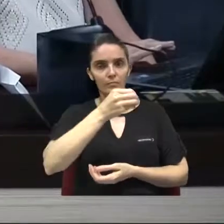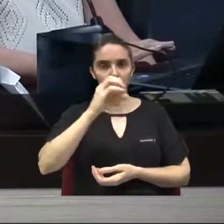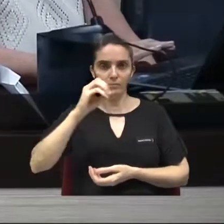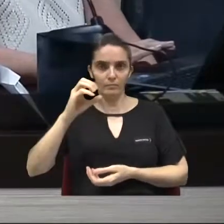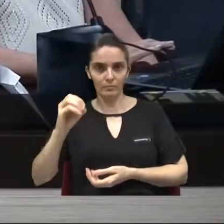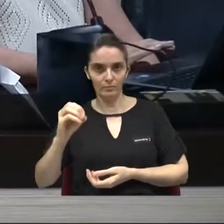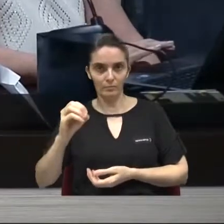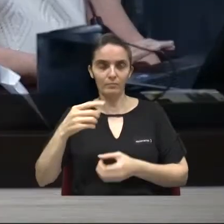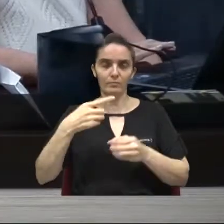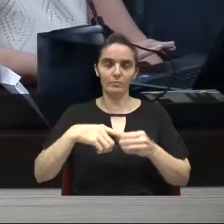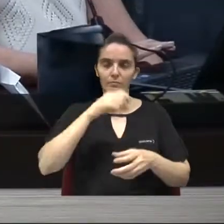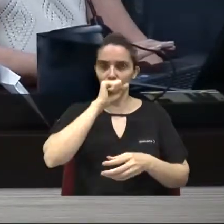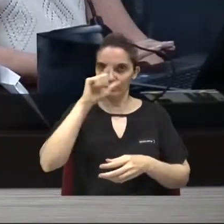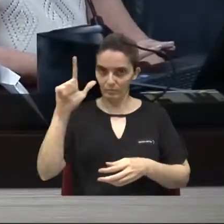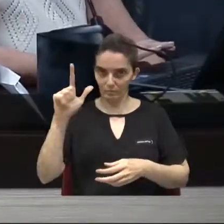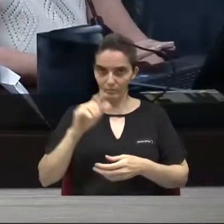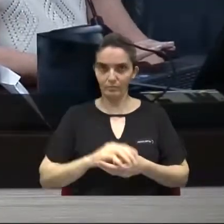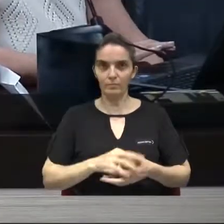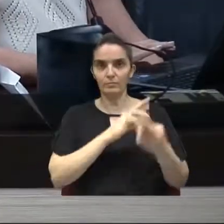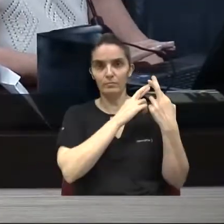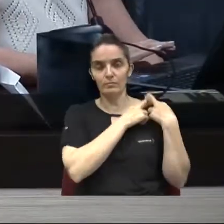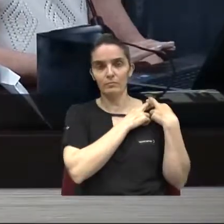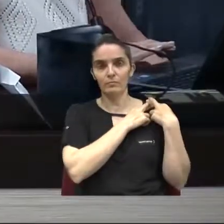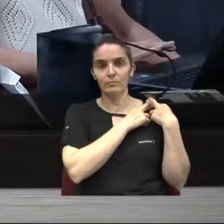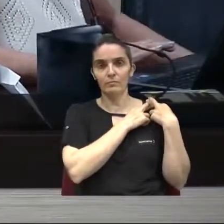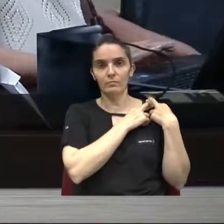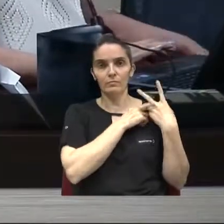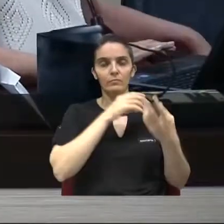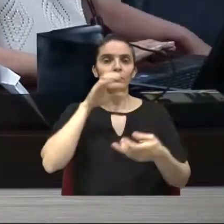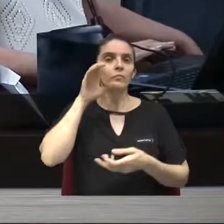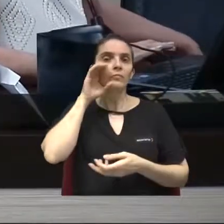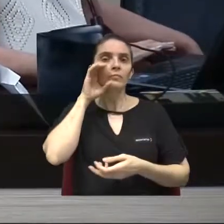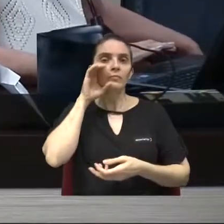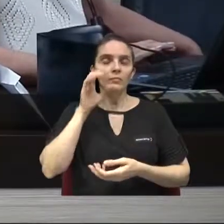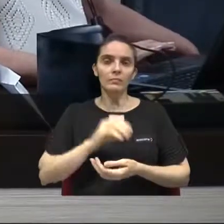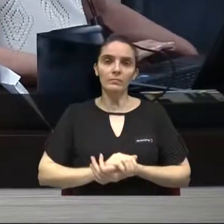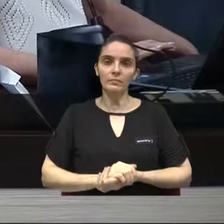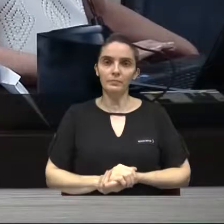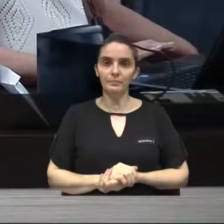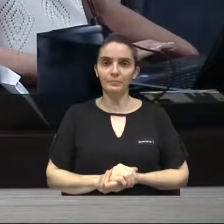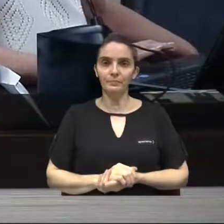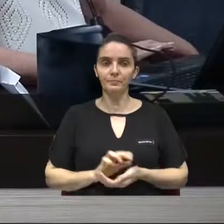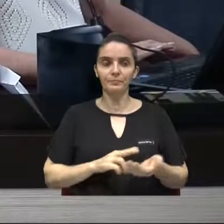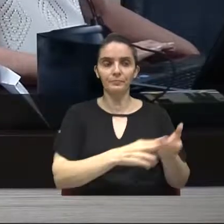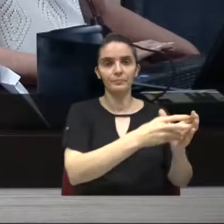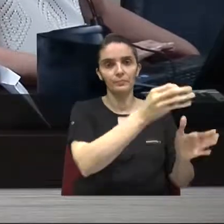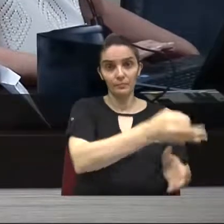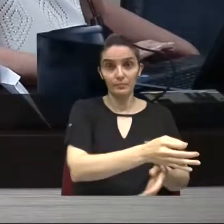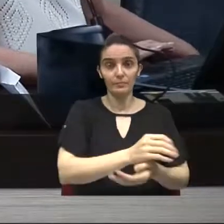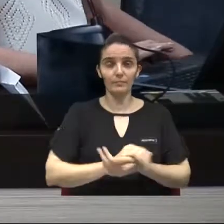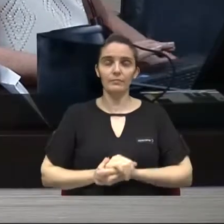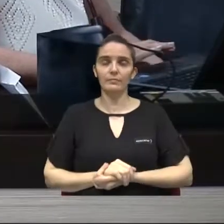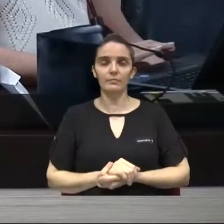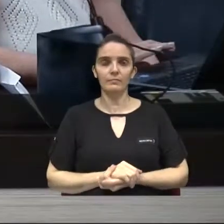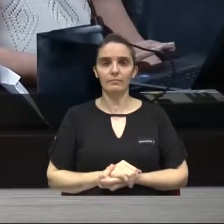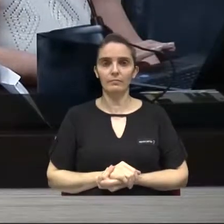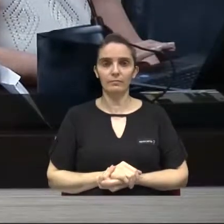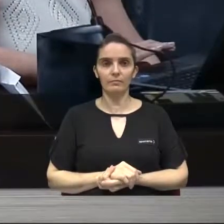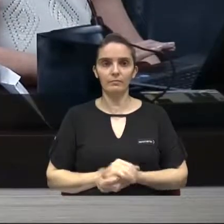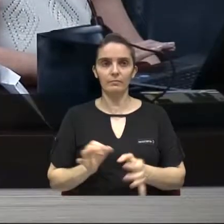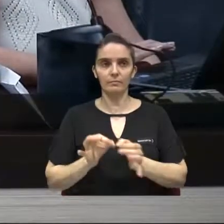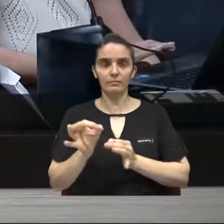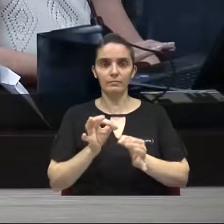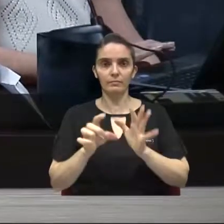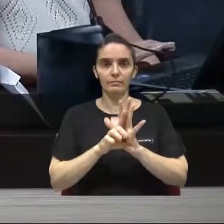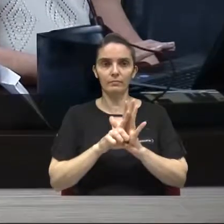389-023-000, no município de Limeira. Autoria da vereadora Constância Berbit Dutra. Encaminhe-se às comissões competentes. Projeto